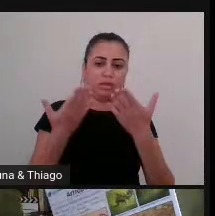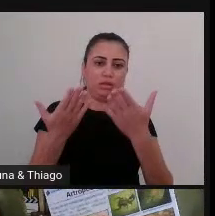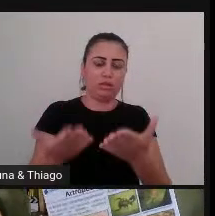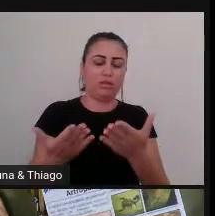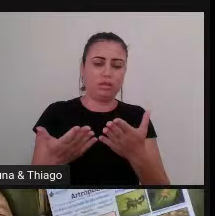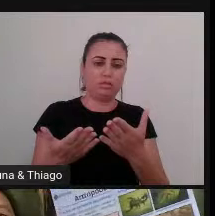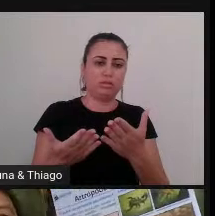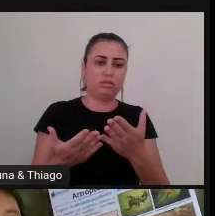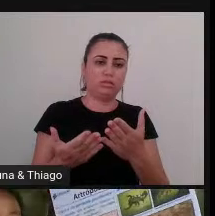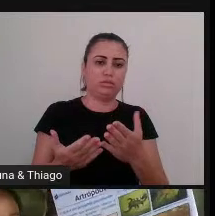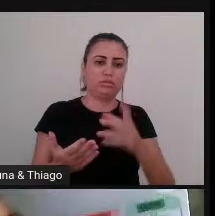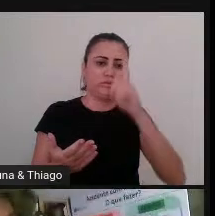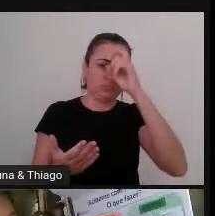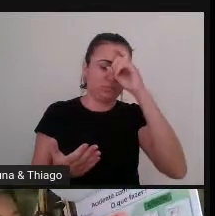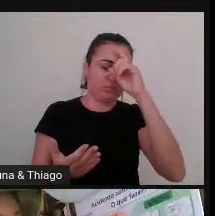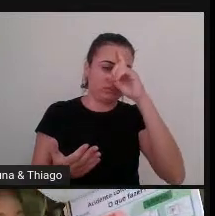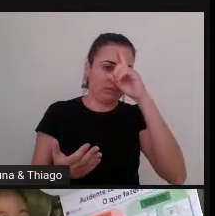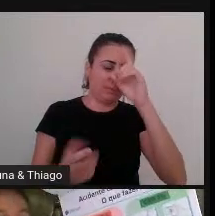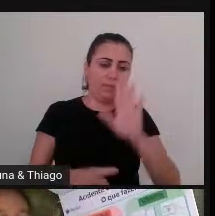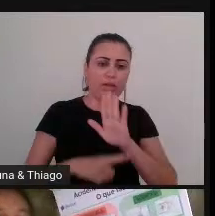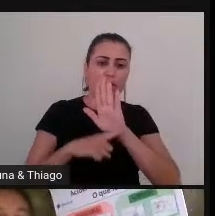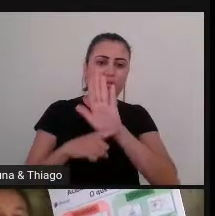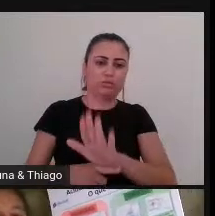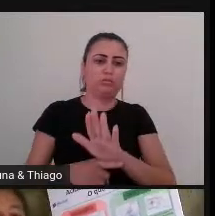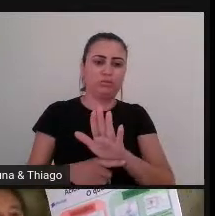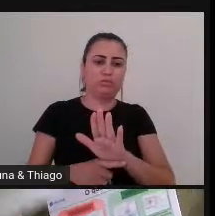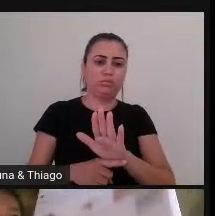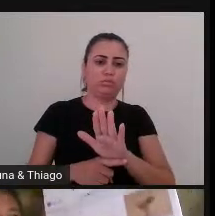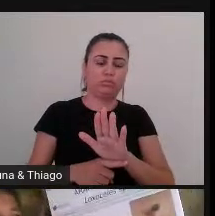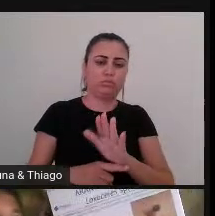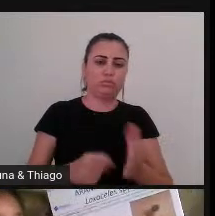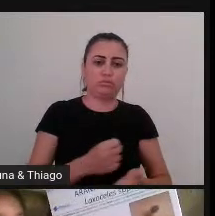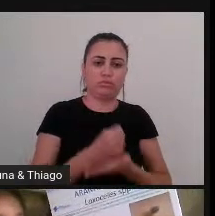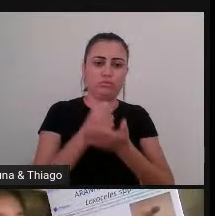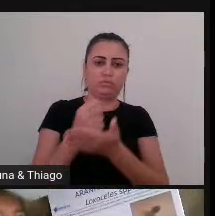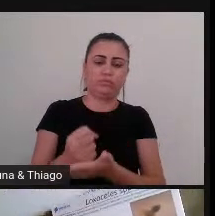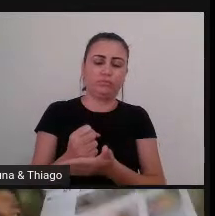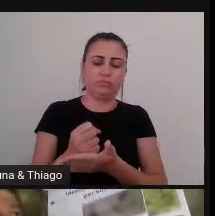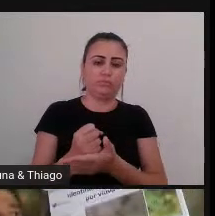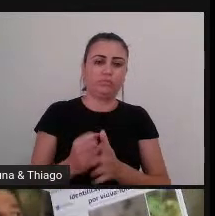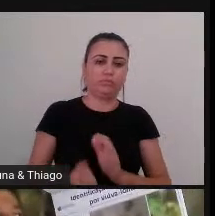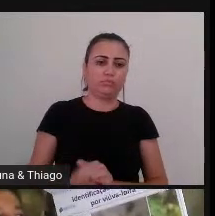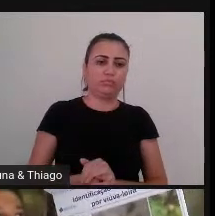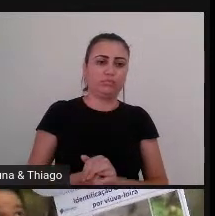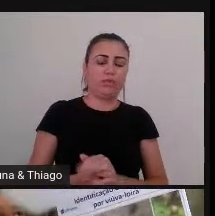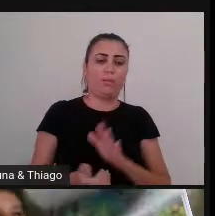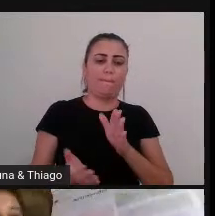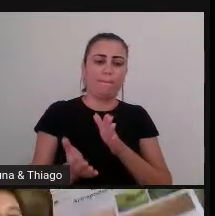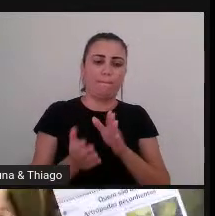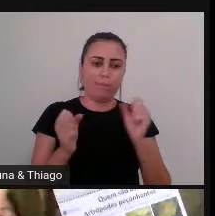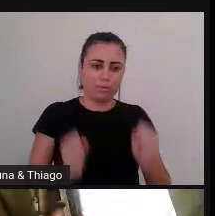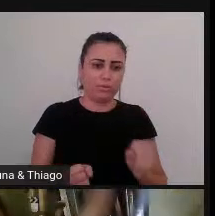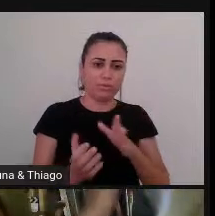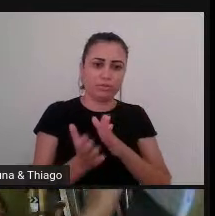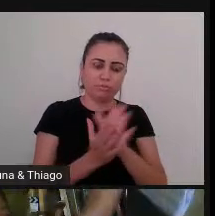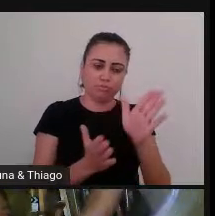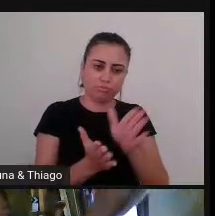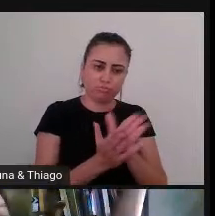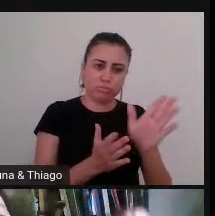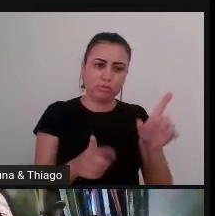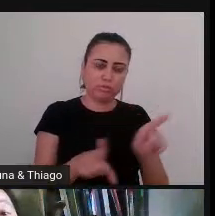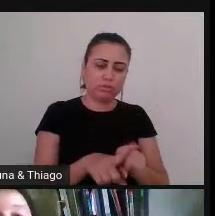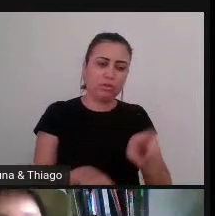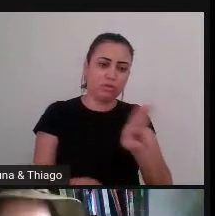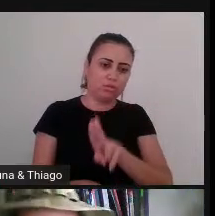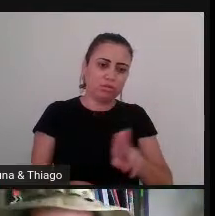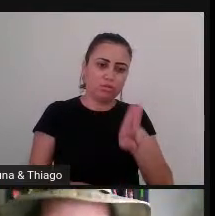auxiliar na identificação, manejo, manuseio. São 30 páginas, é bem legal. Você pode imprimir, você vai ter esse material, ou você pode usar ele como um